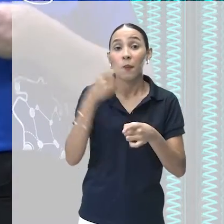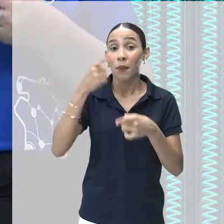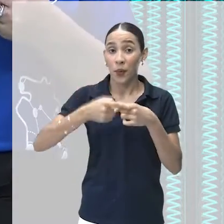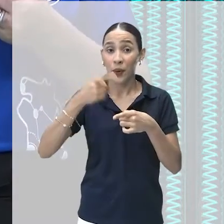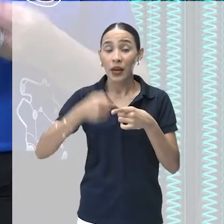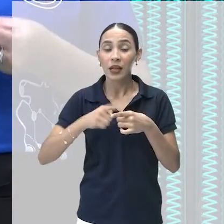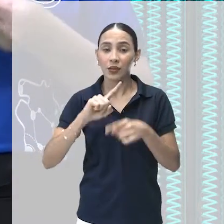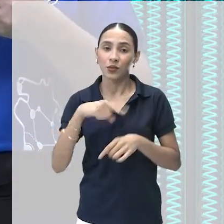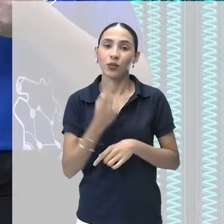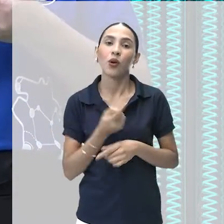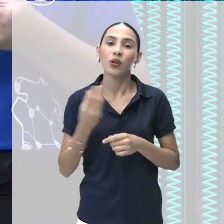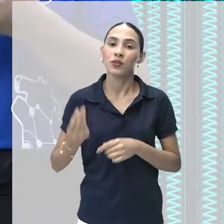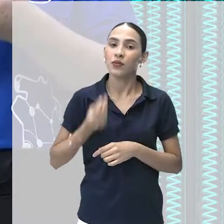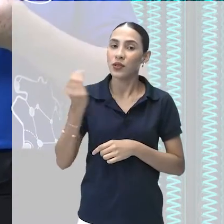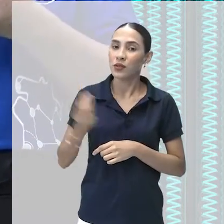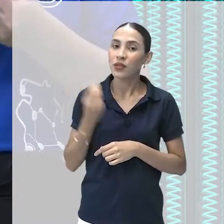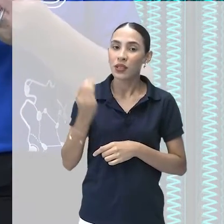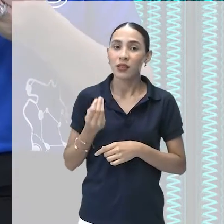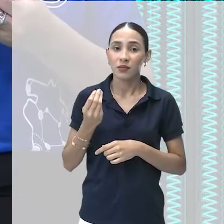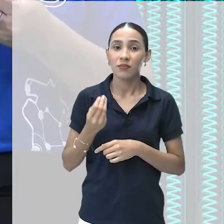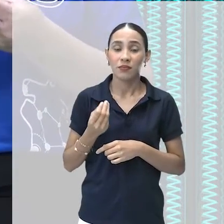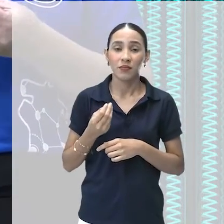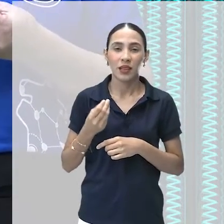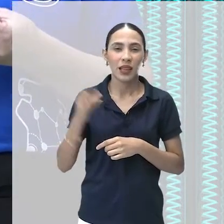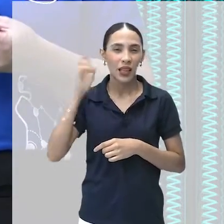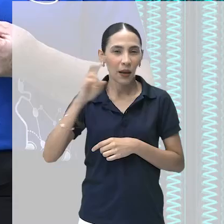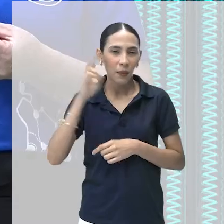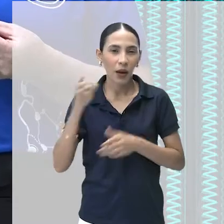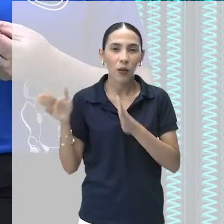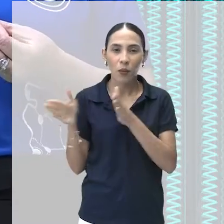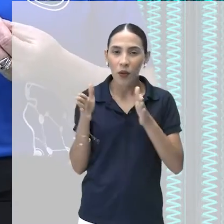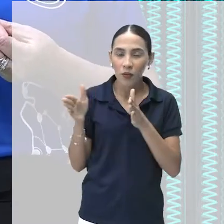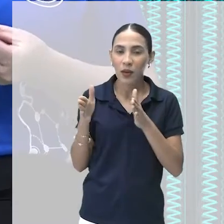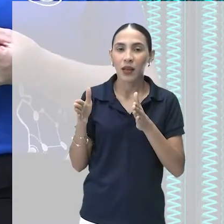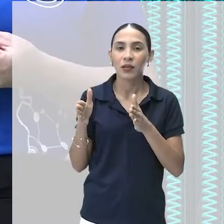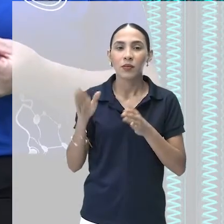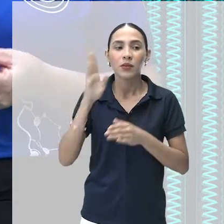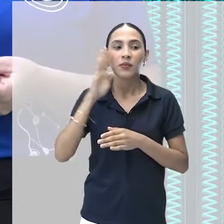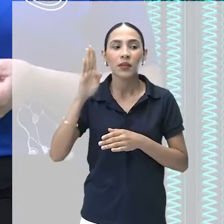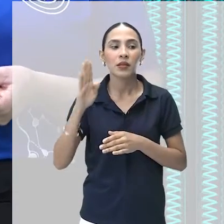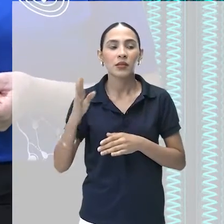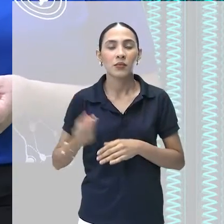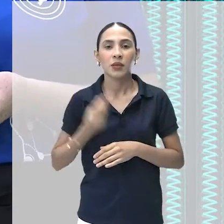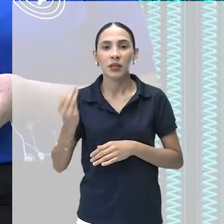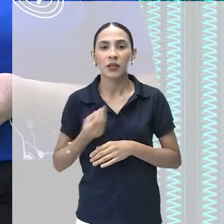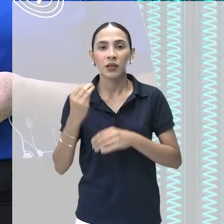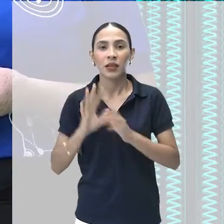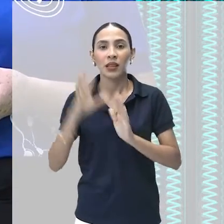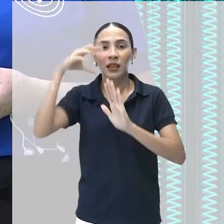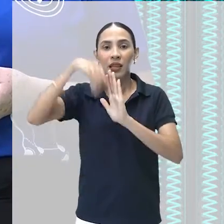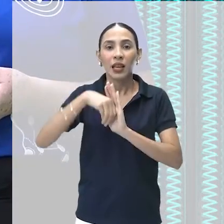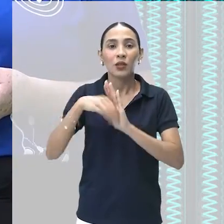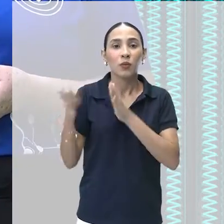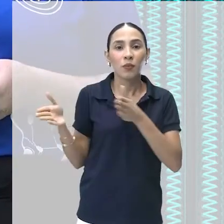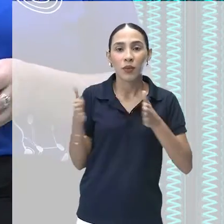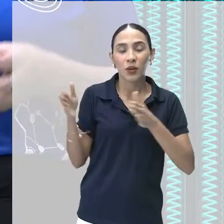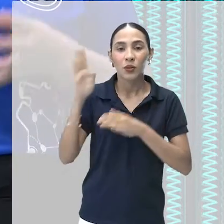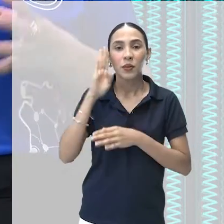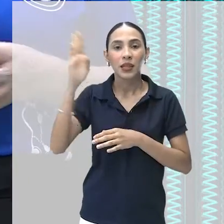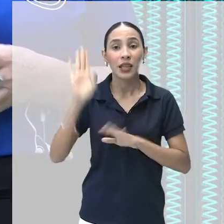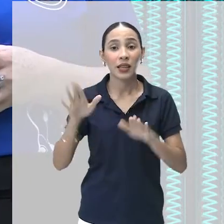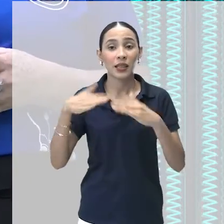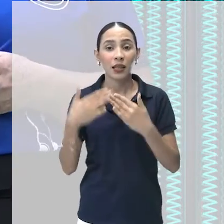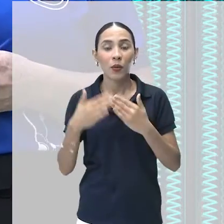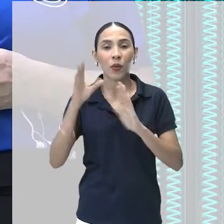porque nós estávamos não deixando de esquecer que esse movimento iniciou dentro de uma ditadura militar.